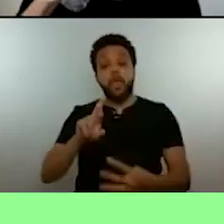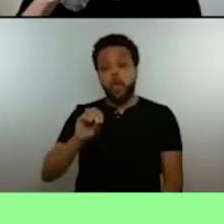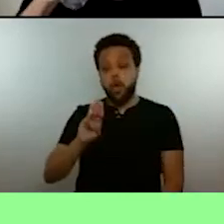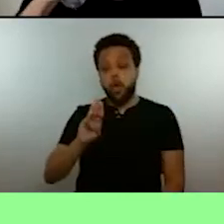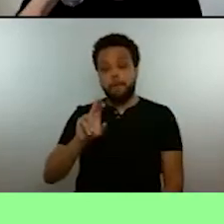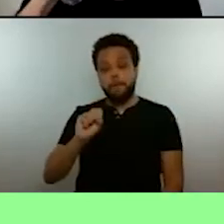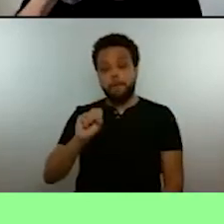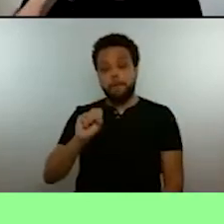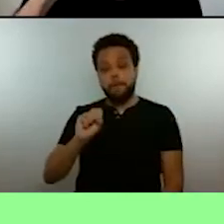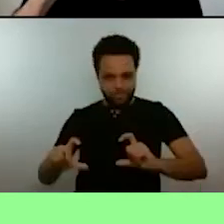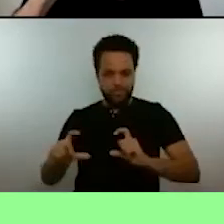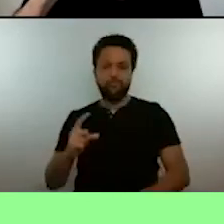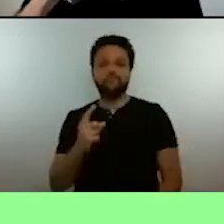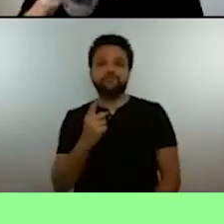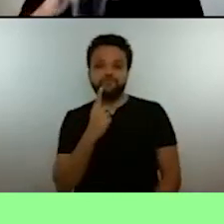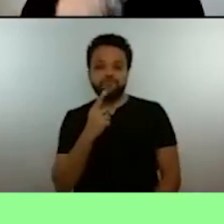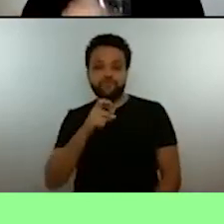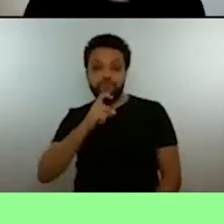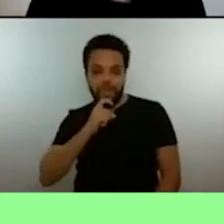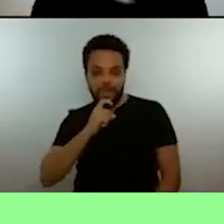gente falar sobre tecnologia.